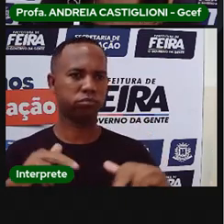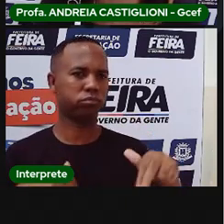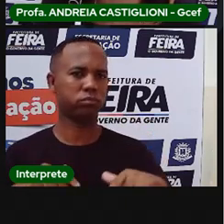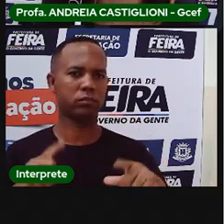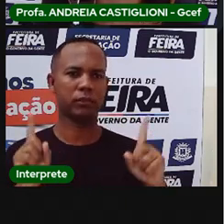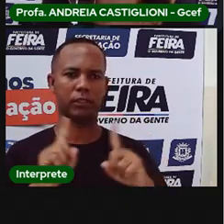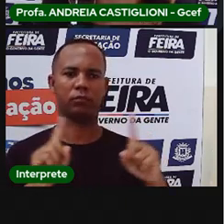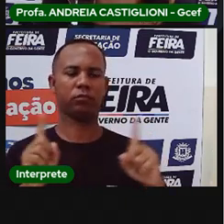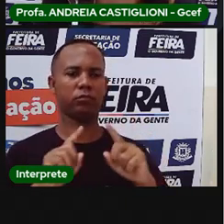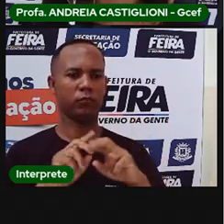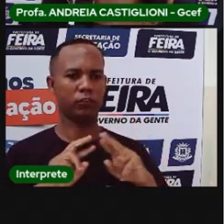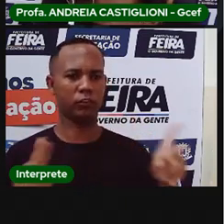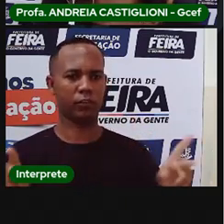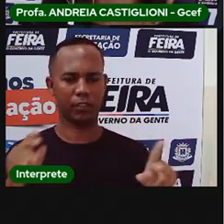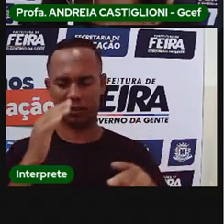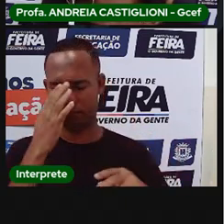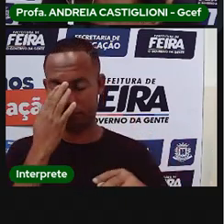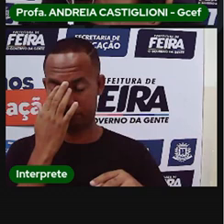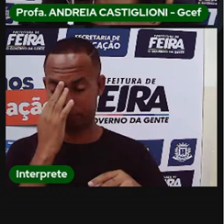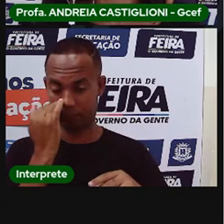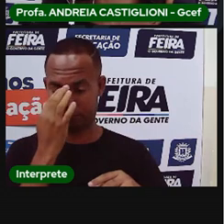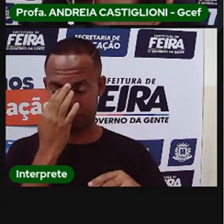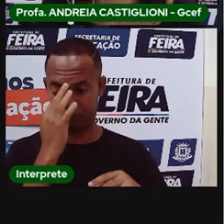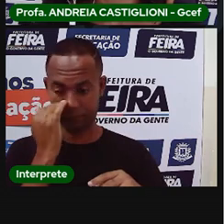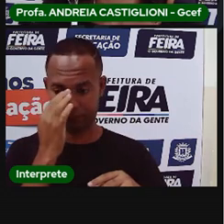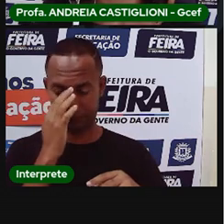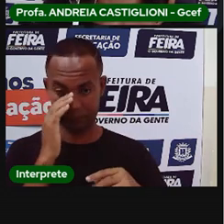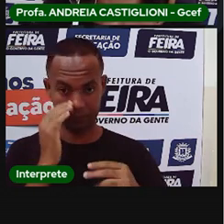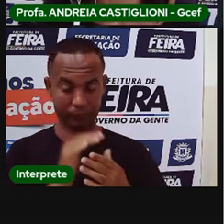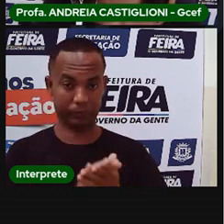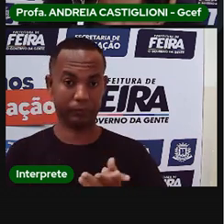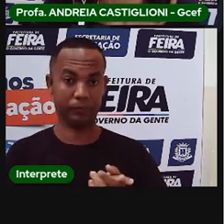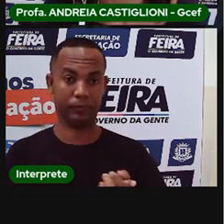da Educação aqui, tá certo?